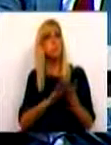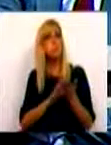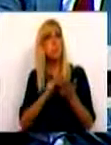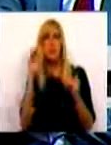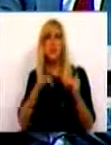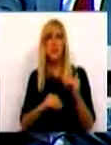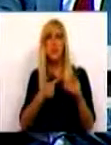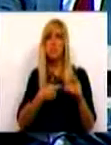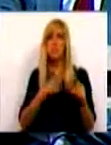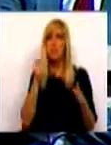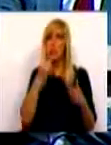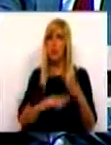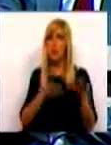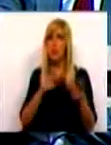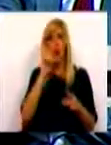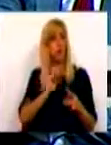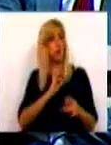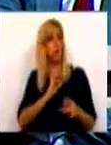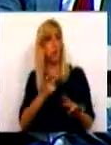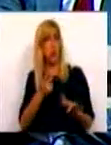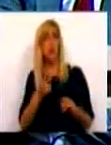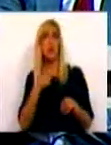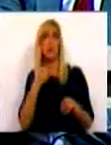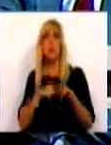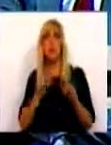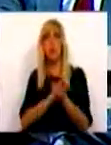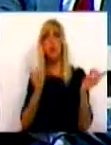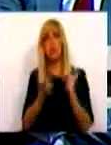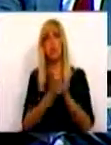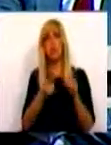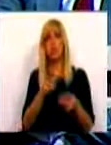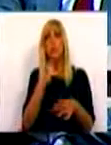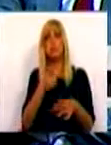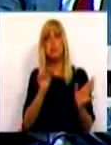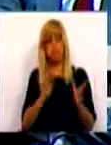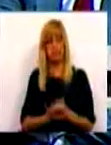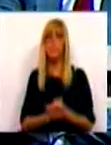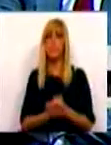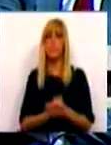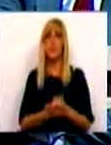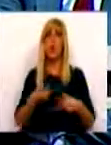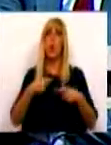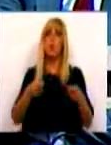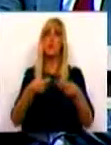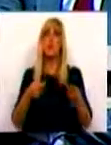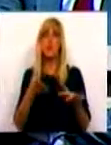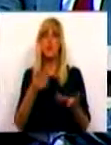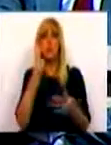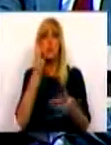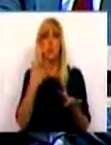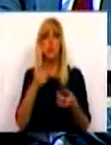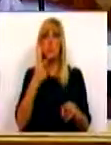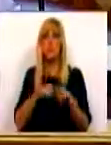taxas de imposto. Senhora deputada, é ao contrário do que a senhora deputada está a dizer. O investimento, senhor deputado Paulo Sá, é